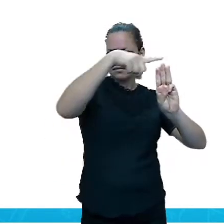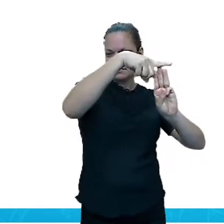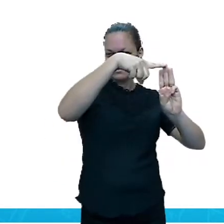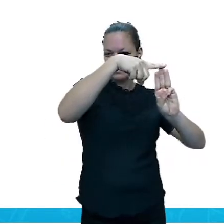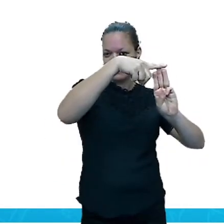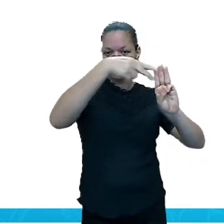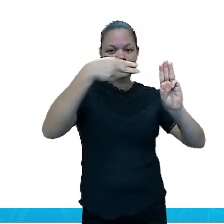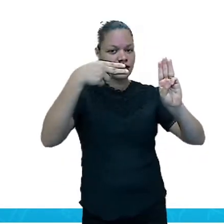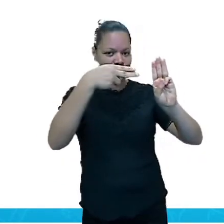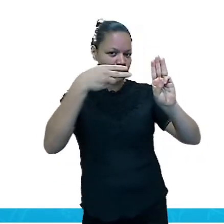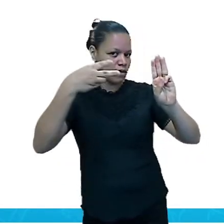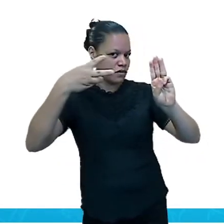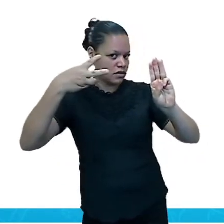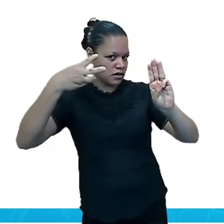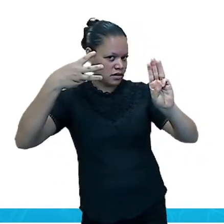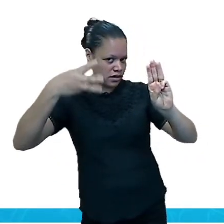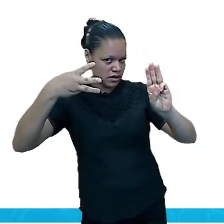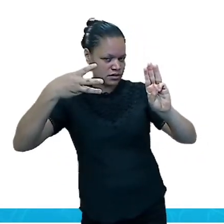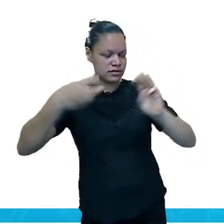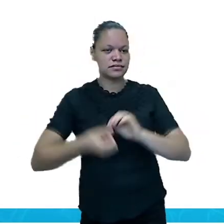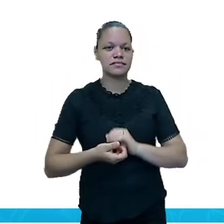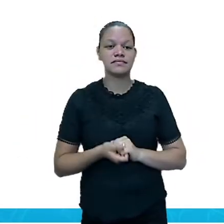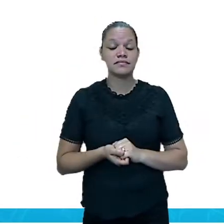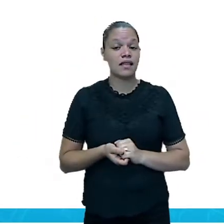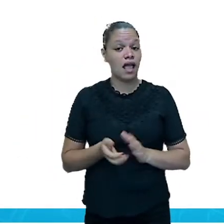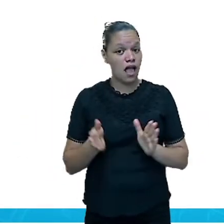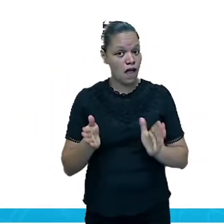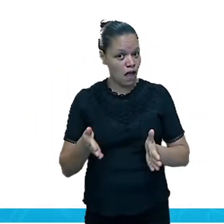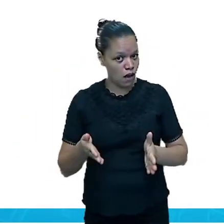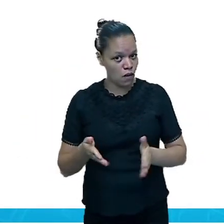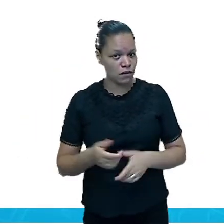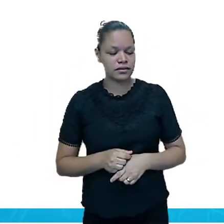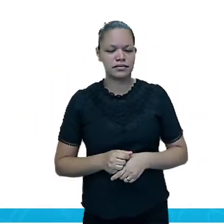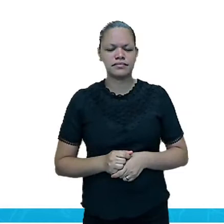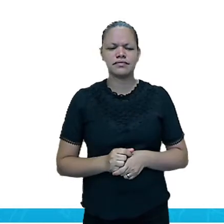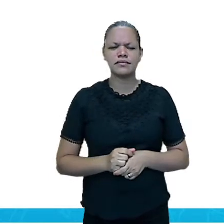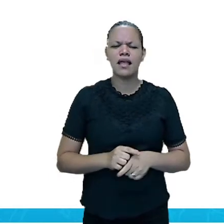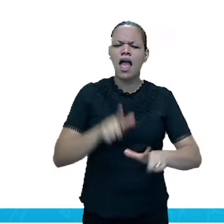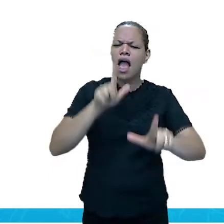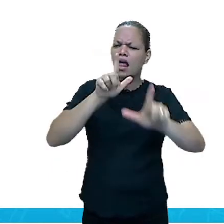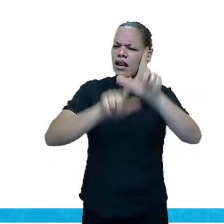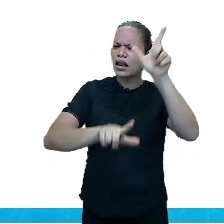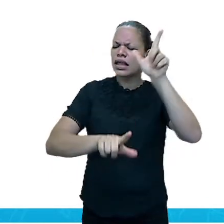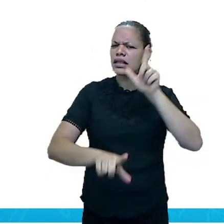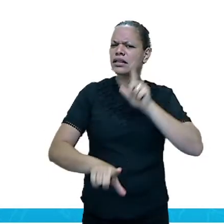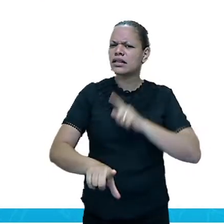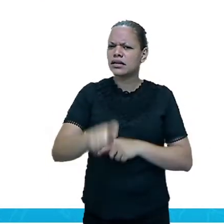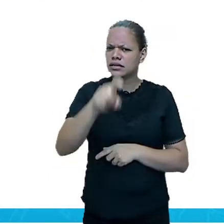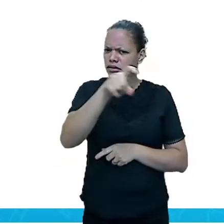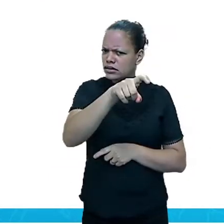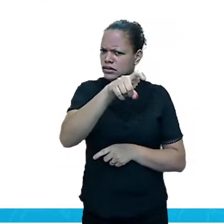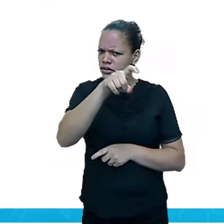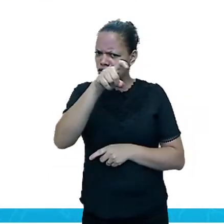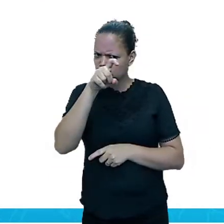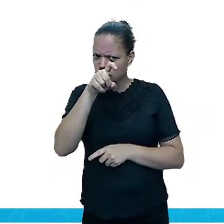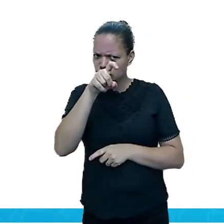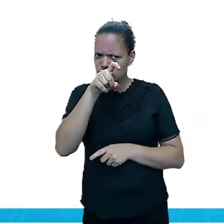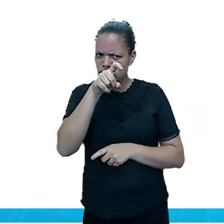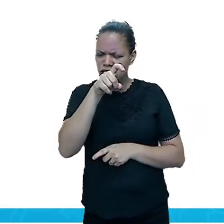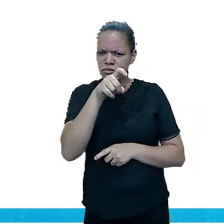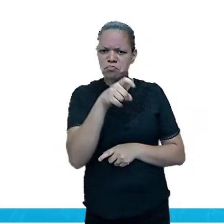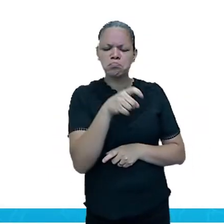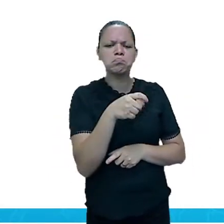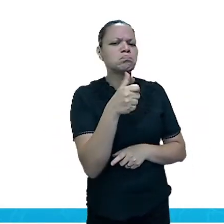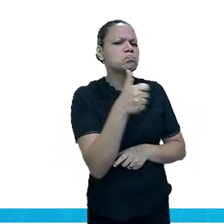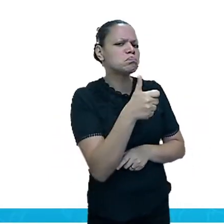3. Agora, a letra X, repetidamente 3 vezes, tem cada um seu valor. Uma letra X é o